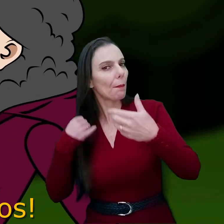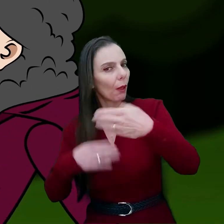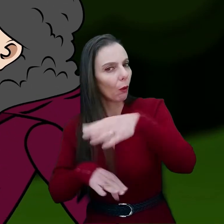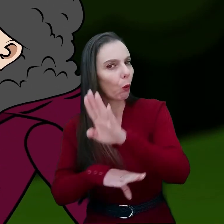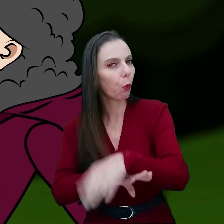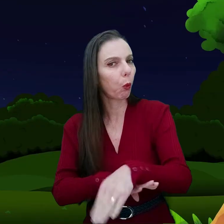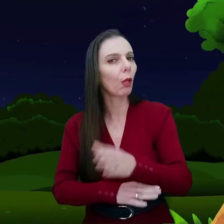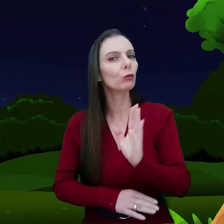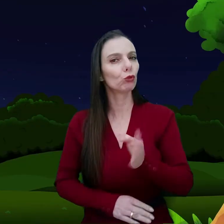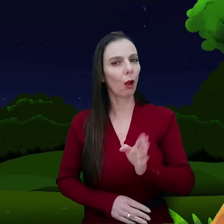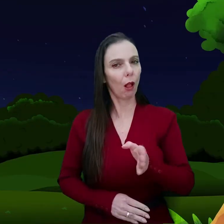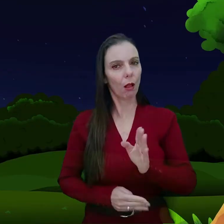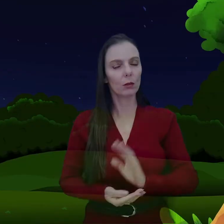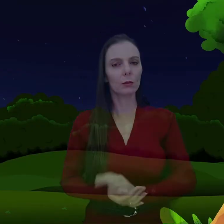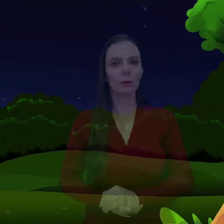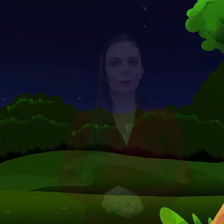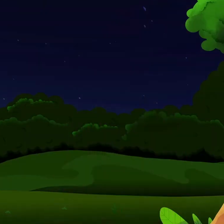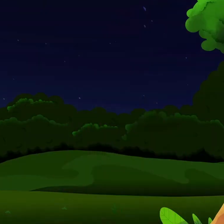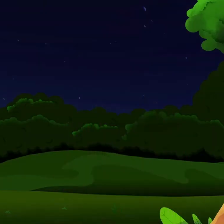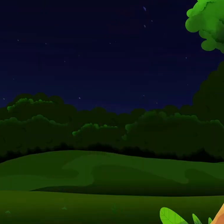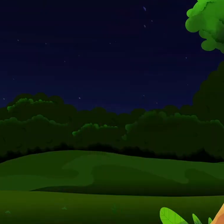cabelos.